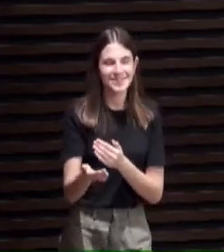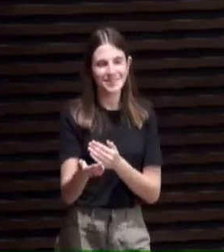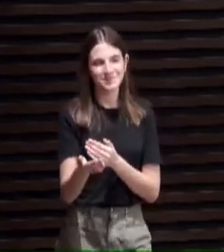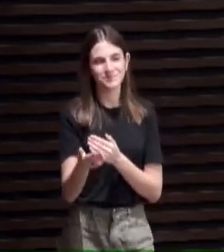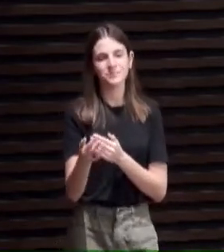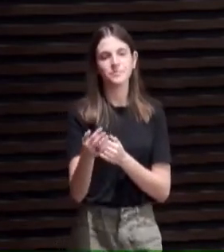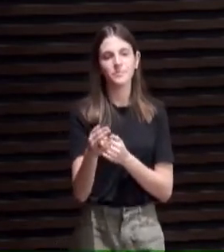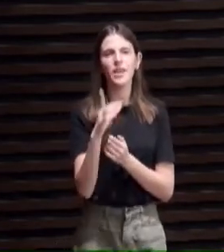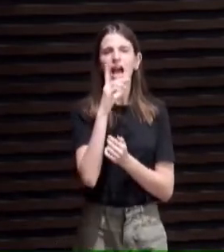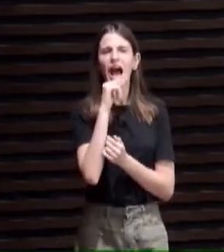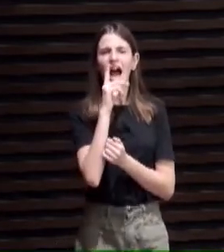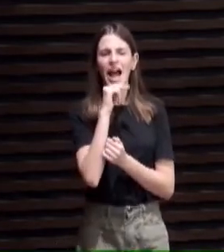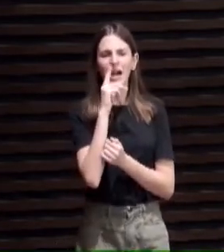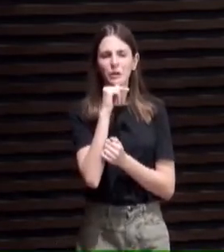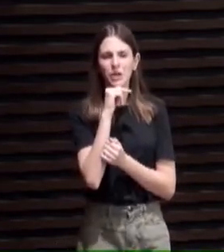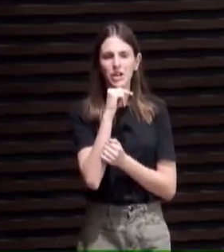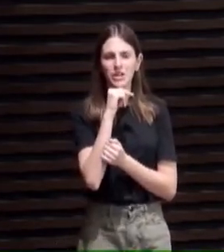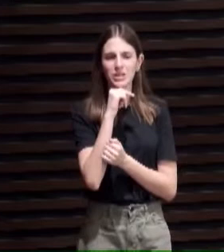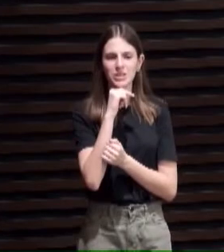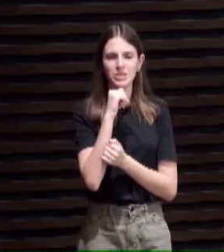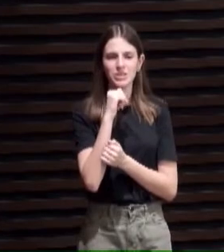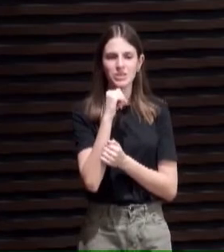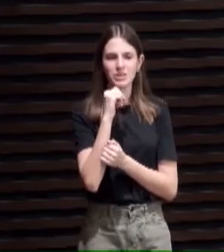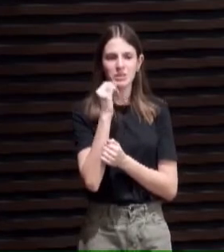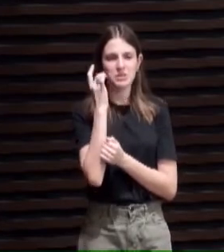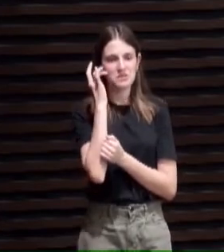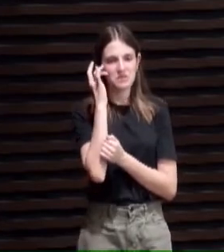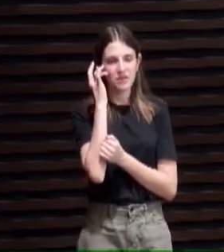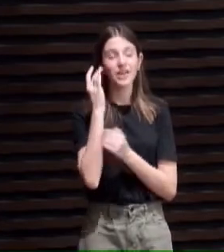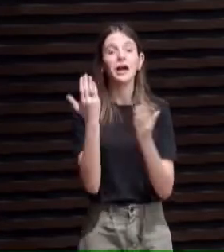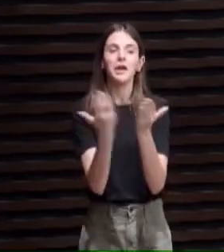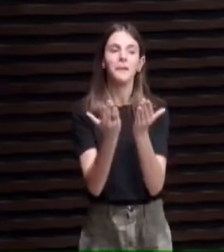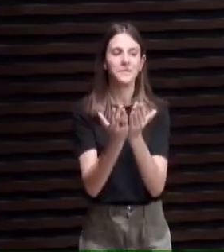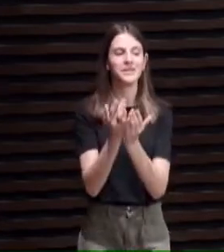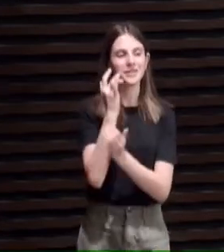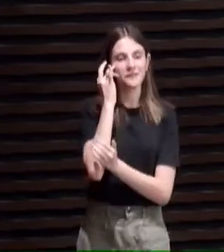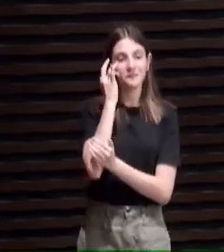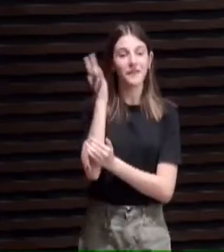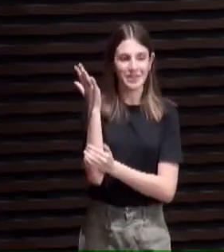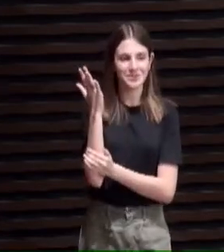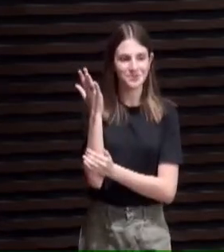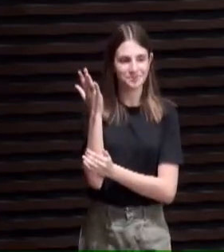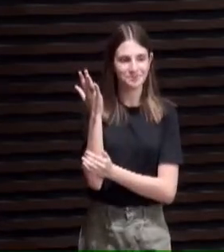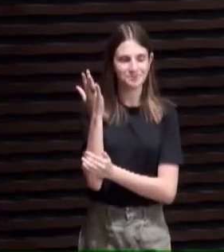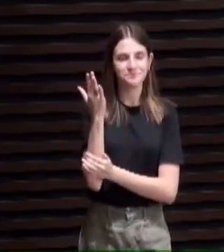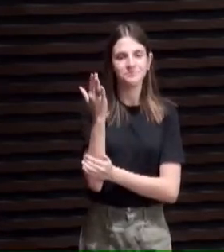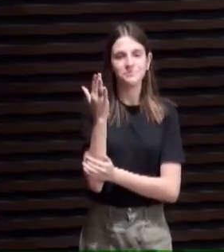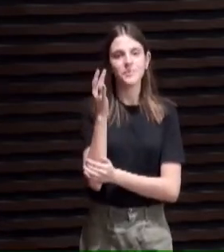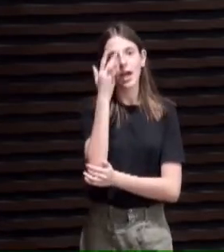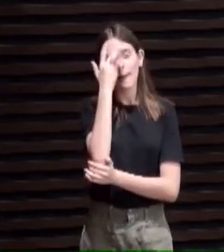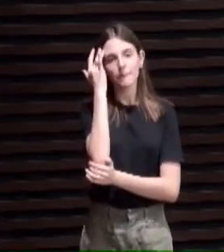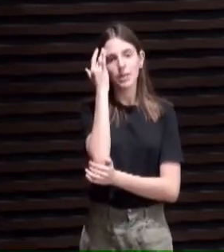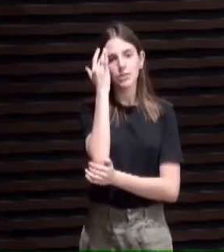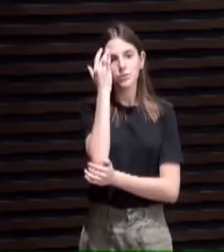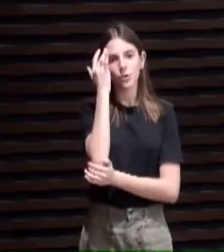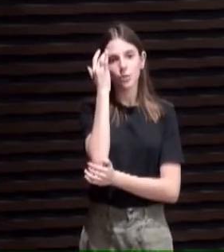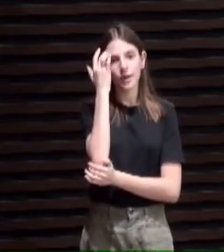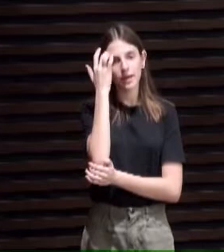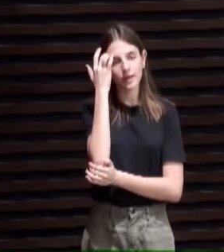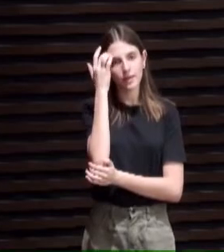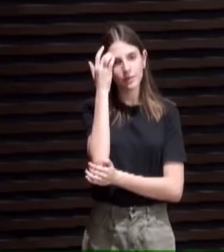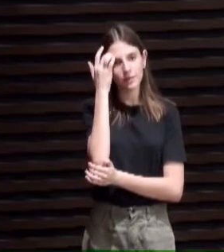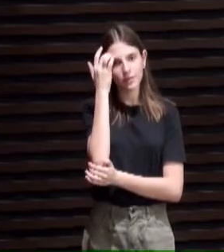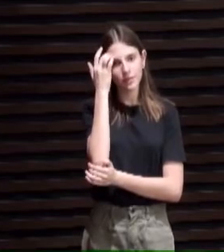açúcar é calmante. A pessoa quando está muito, né, tá muito nervosa, toma uma aguinha com açúcar para ficar calma. Então a pessoa pintou uma situação como